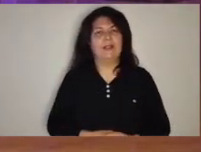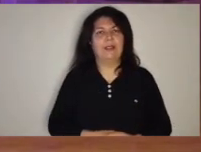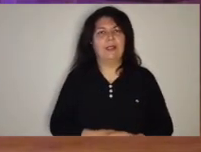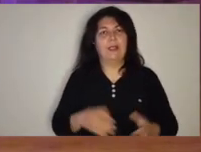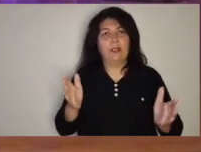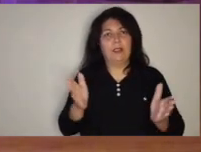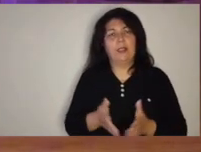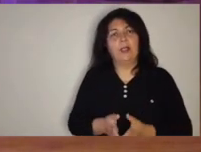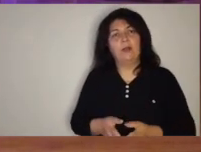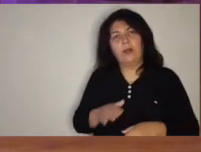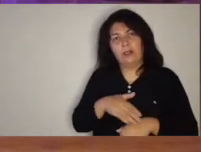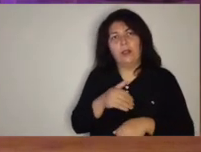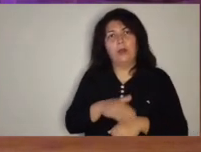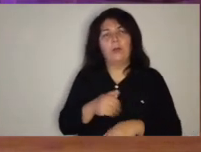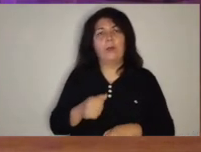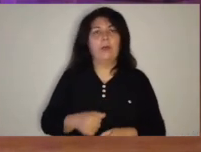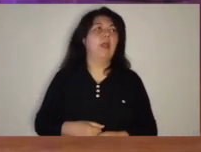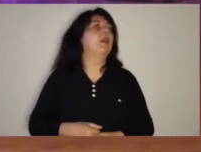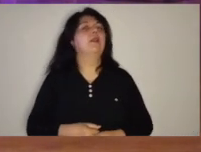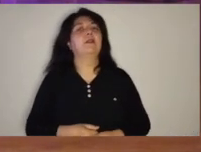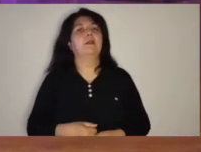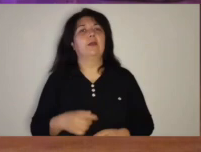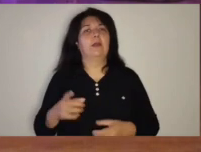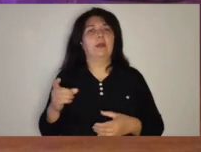irmãos? Momento importante de